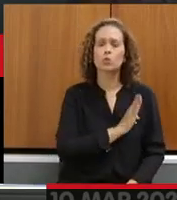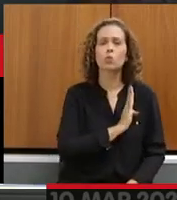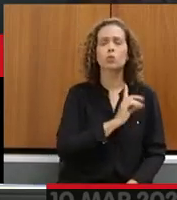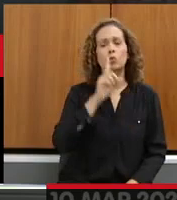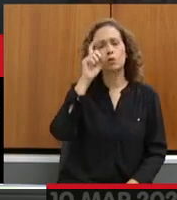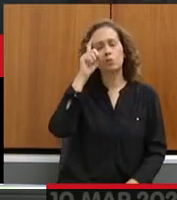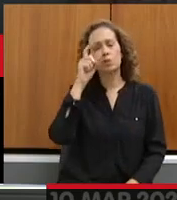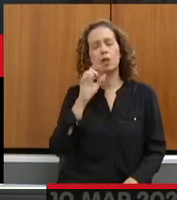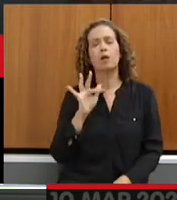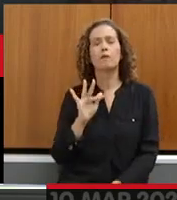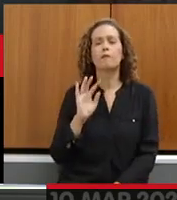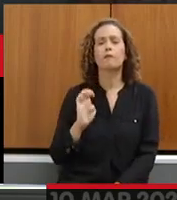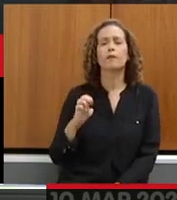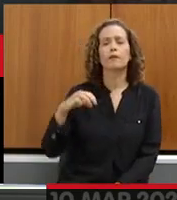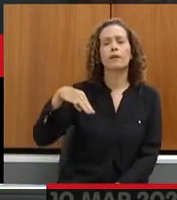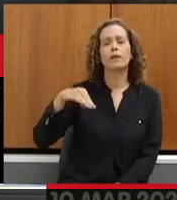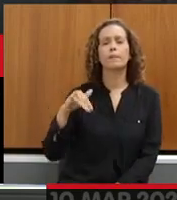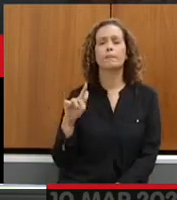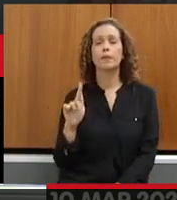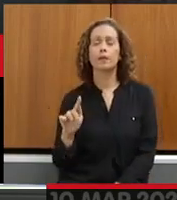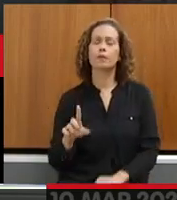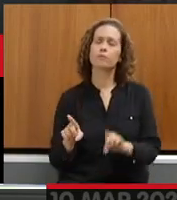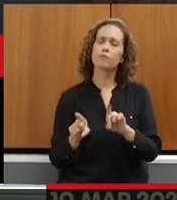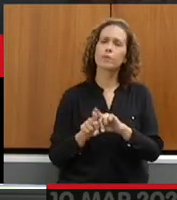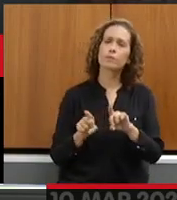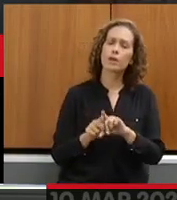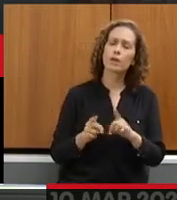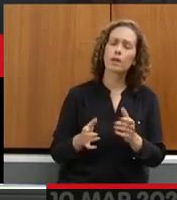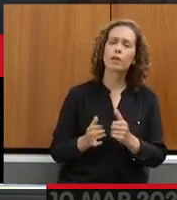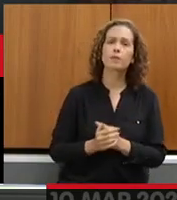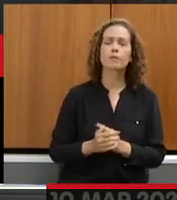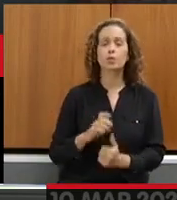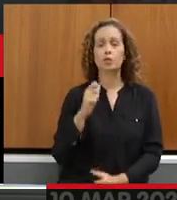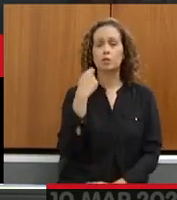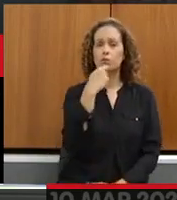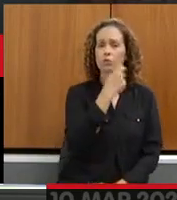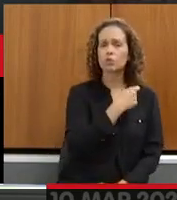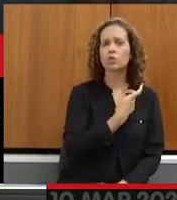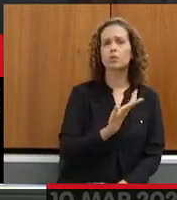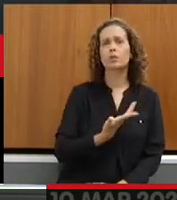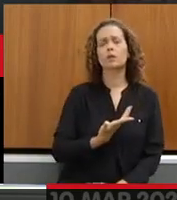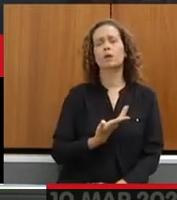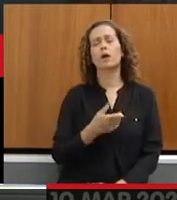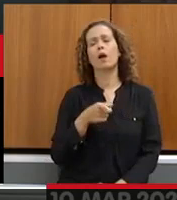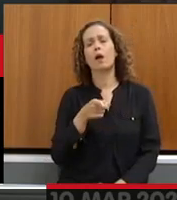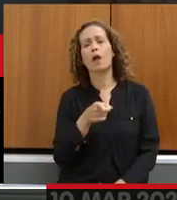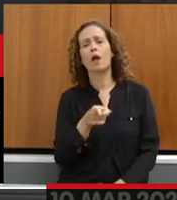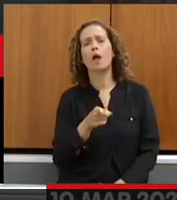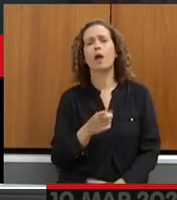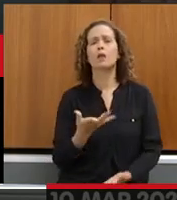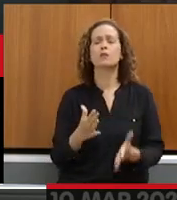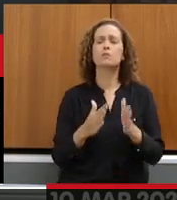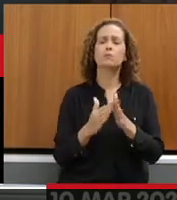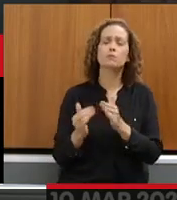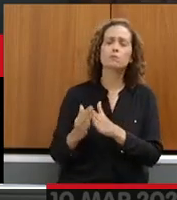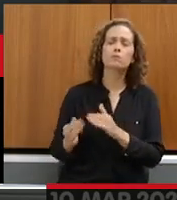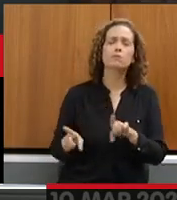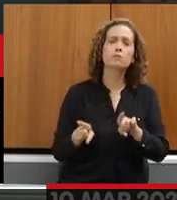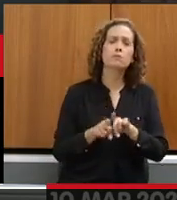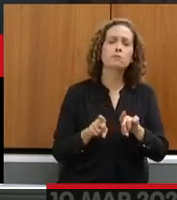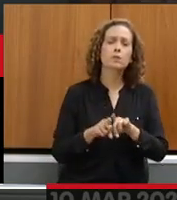onde o prefeito também o gordo dentista solicitando a parceria Onde está disposto a colocar cinco milhões também